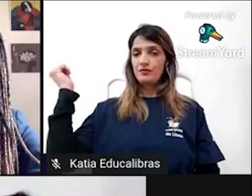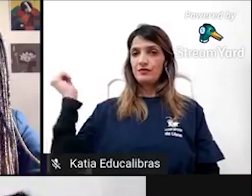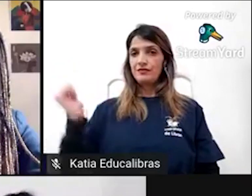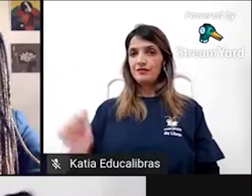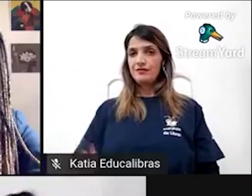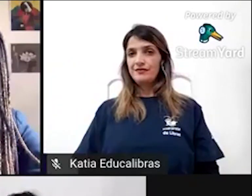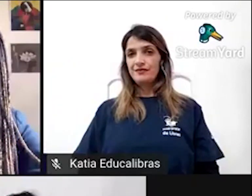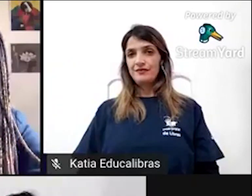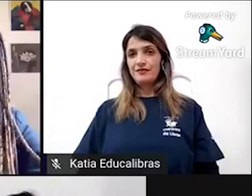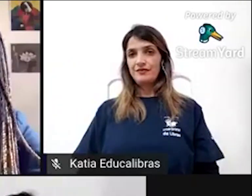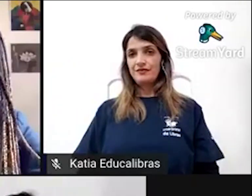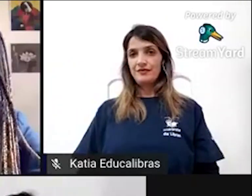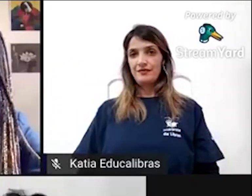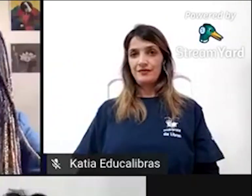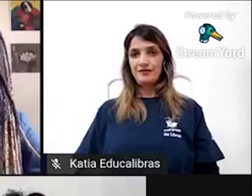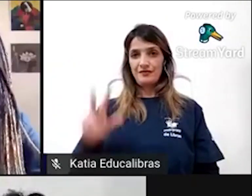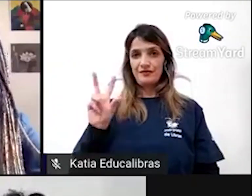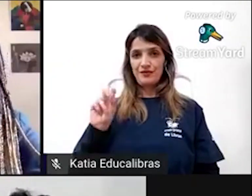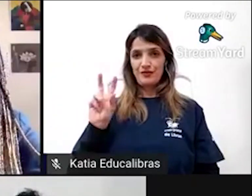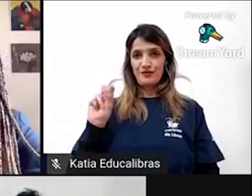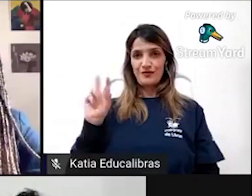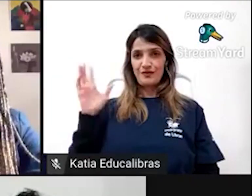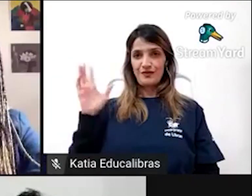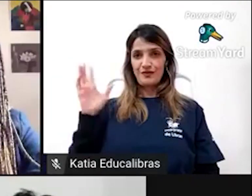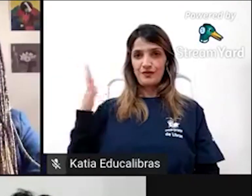chamou, minha vó me